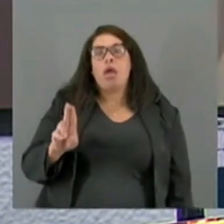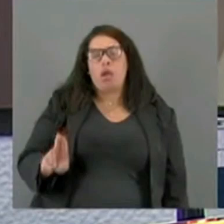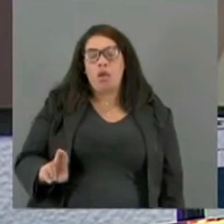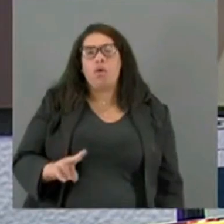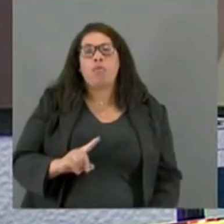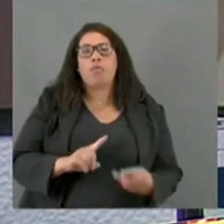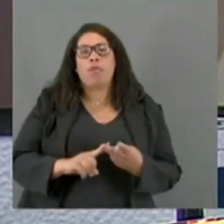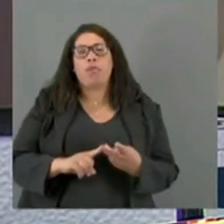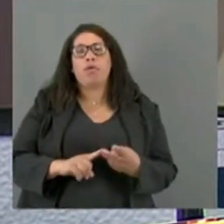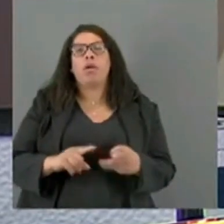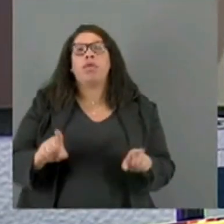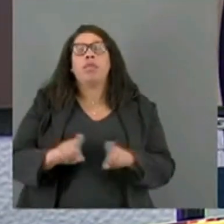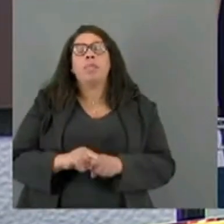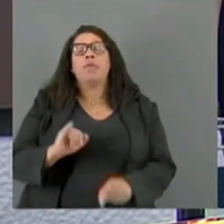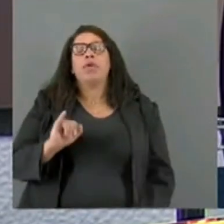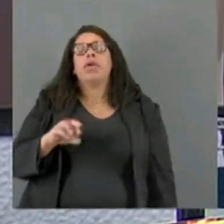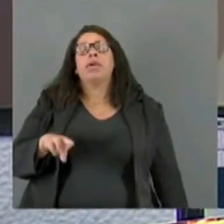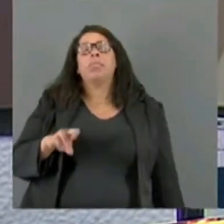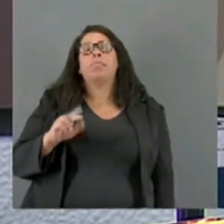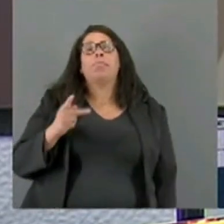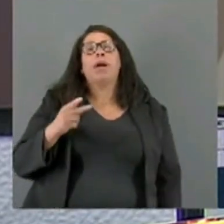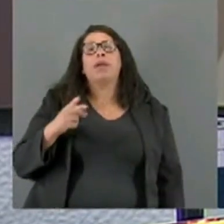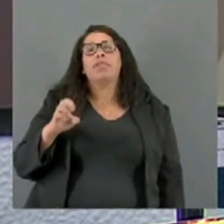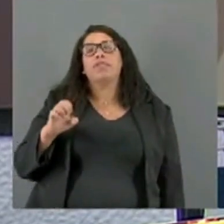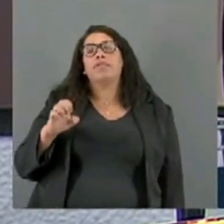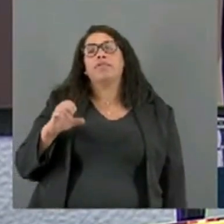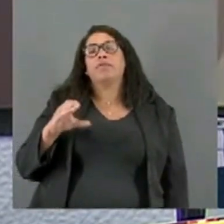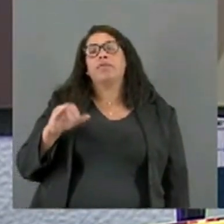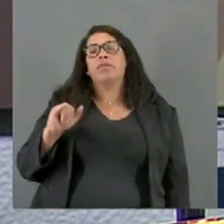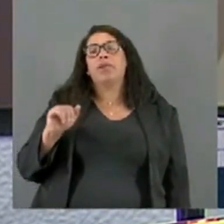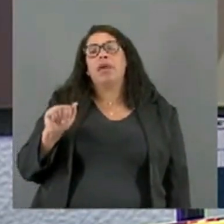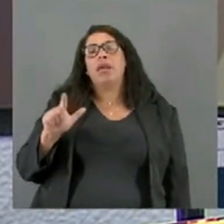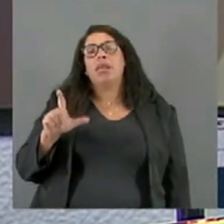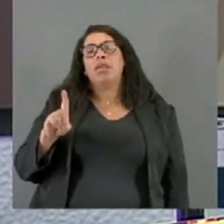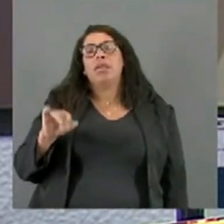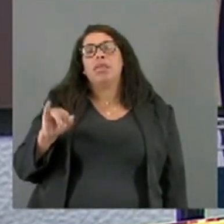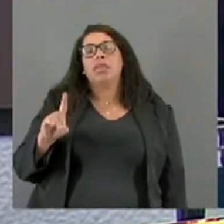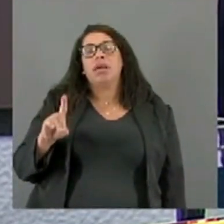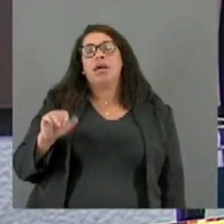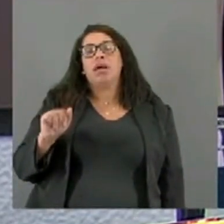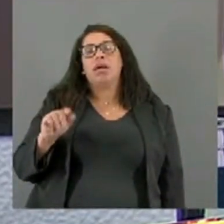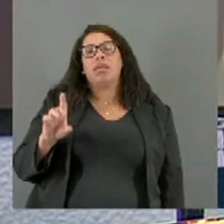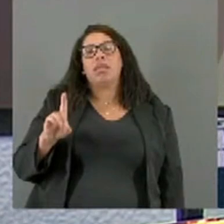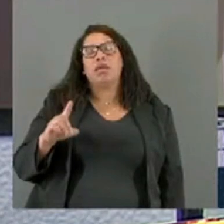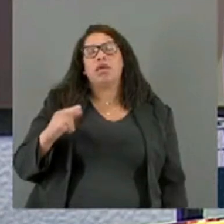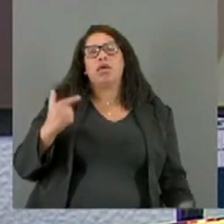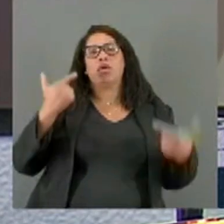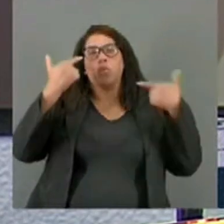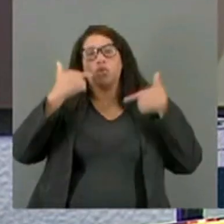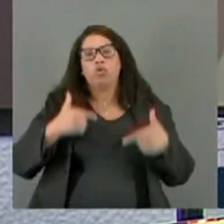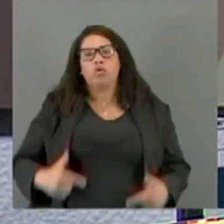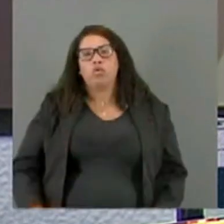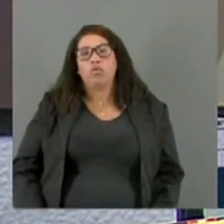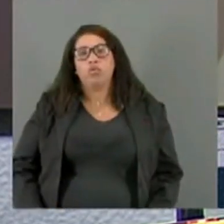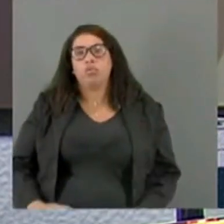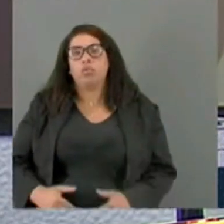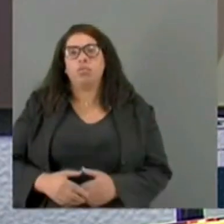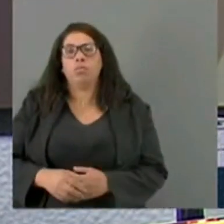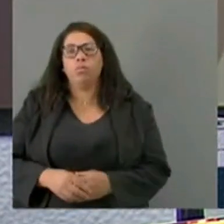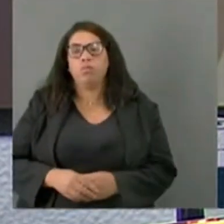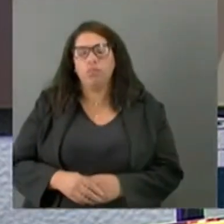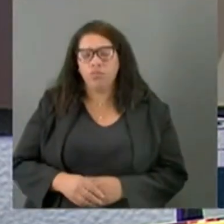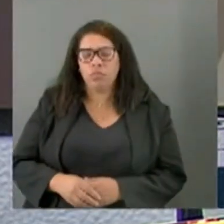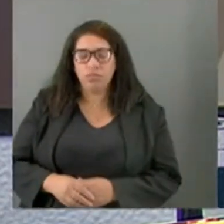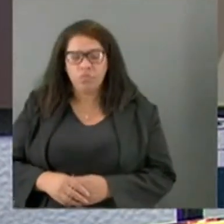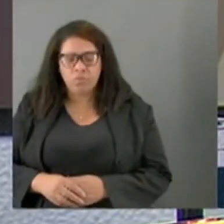da imparcialidade, até porque, a partir do momento que o juiz é imparcial, não há de que se falar em